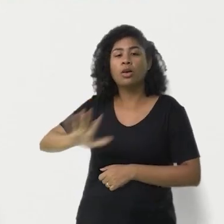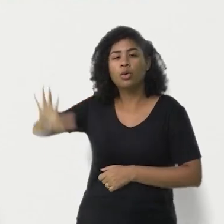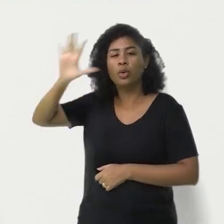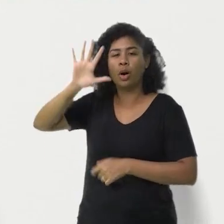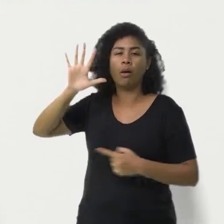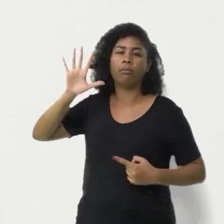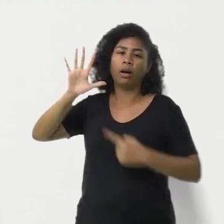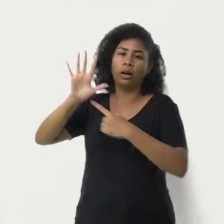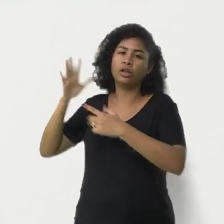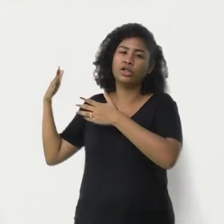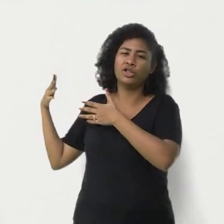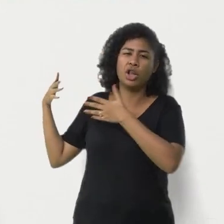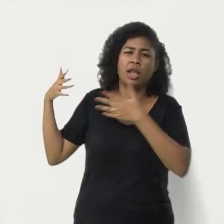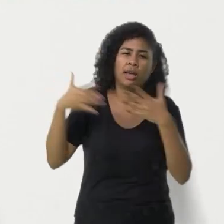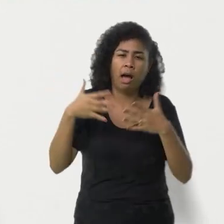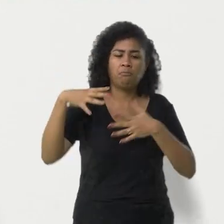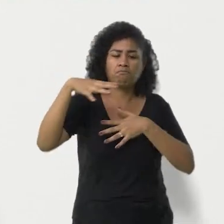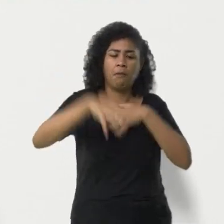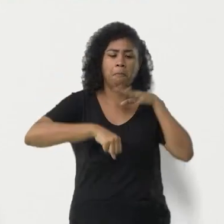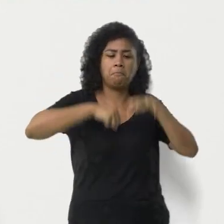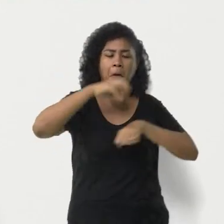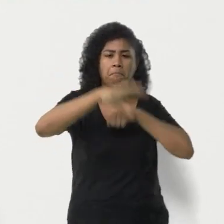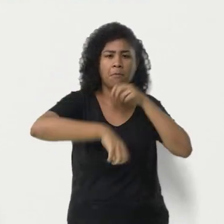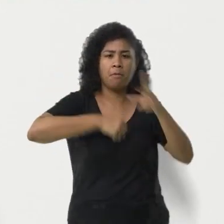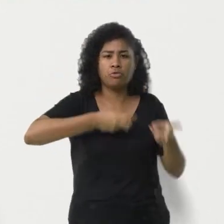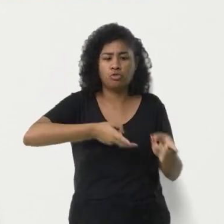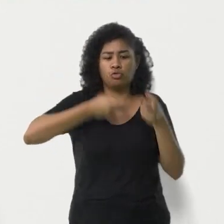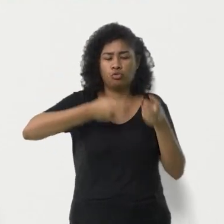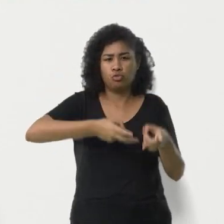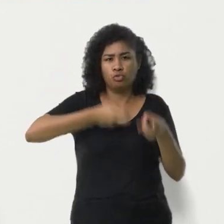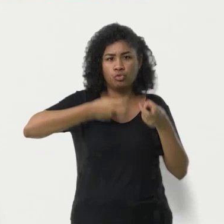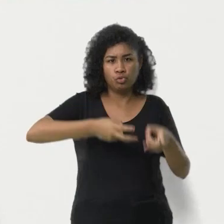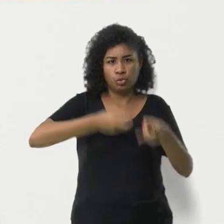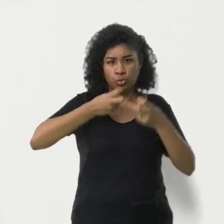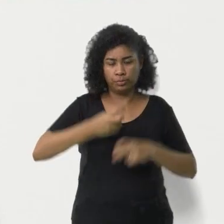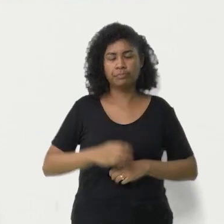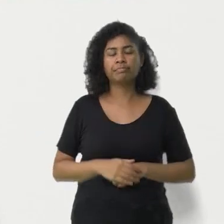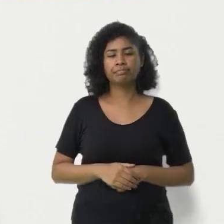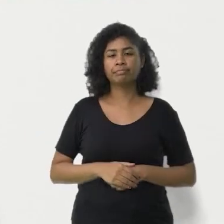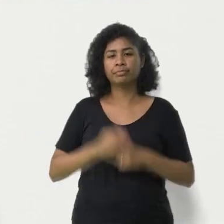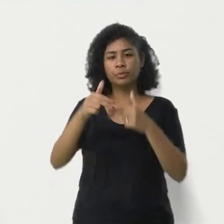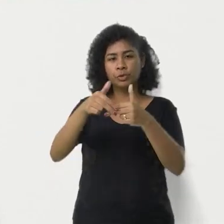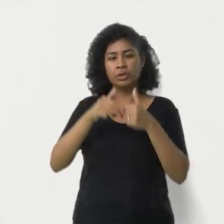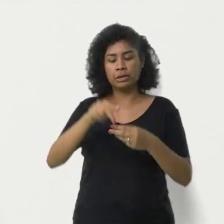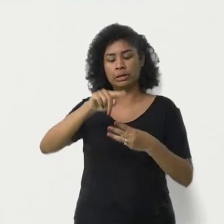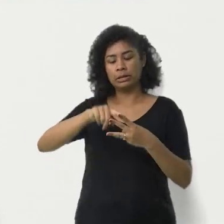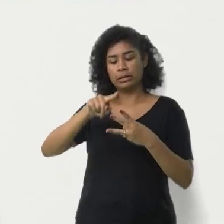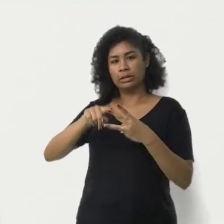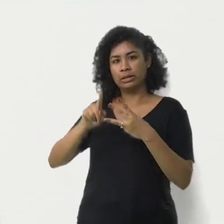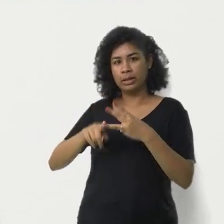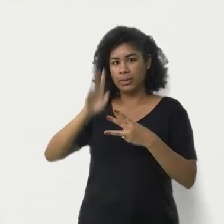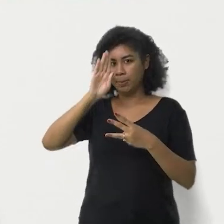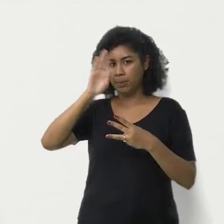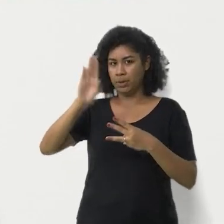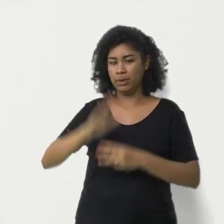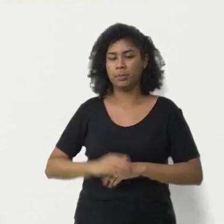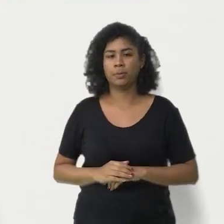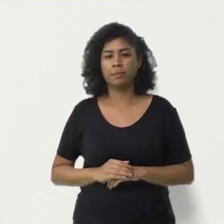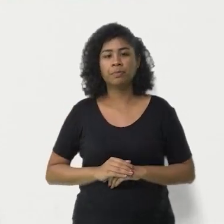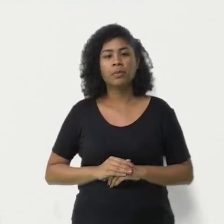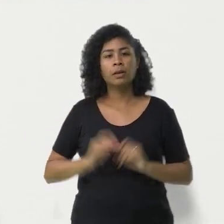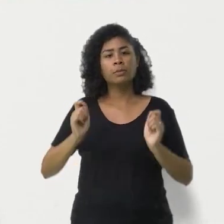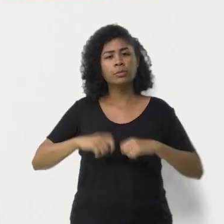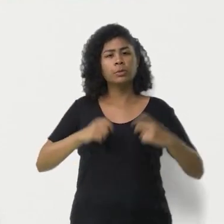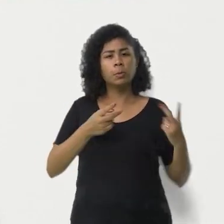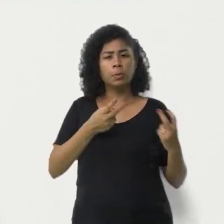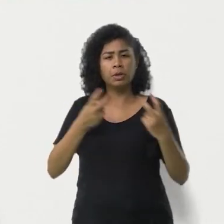né? Que chegaram ali para explorar o nosso território. A gente verifica, então, essa grande mistura